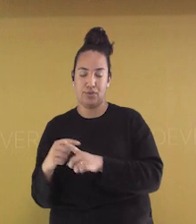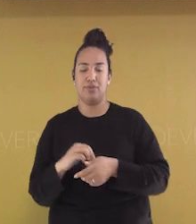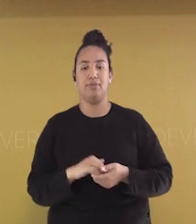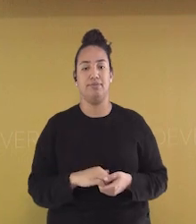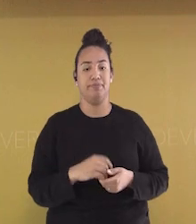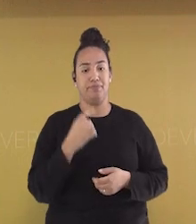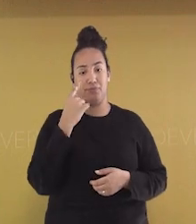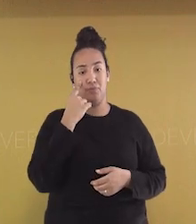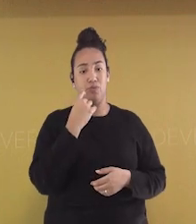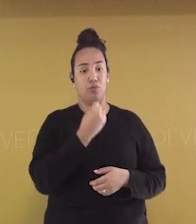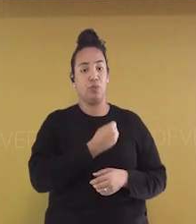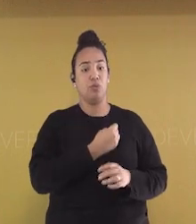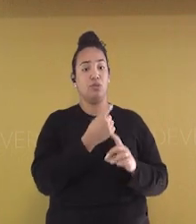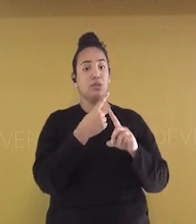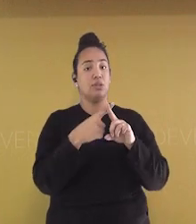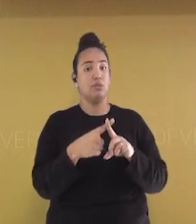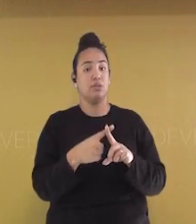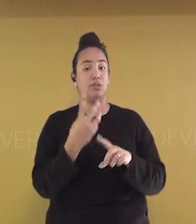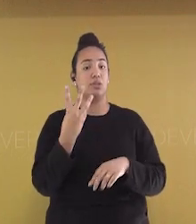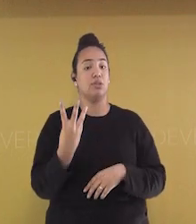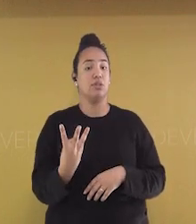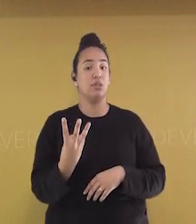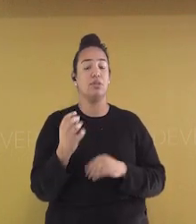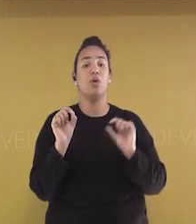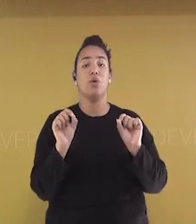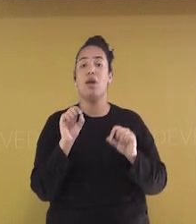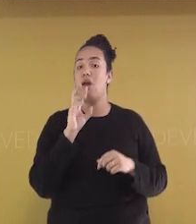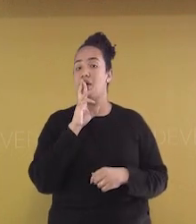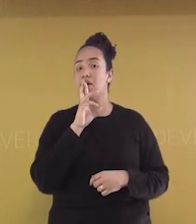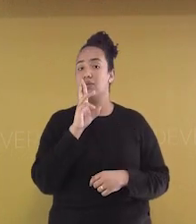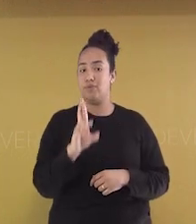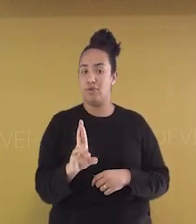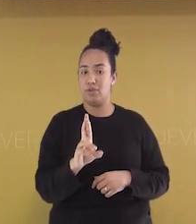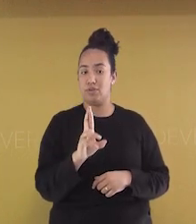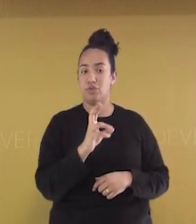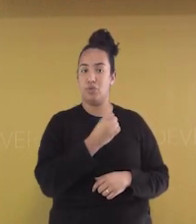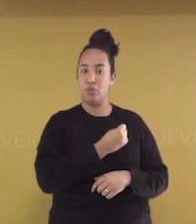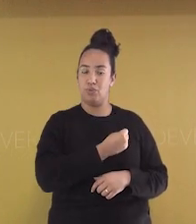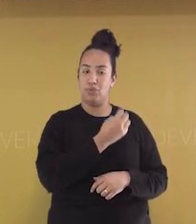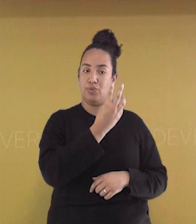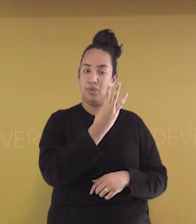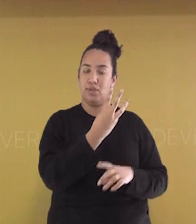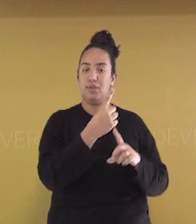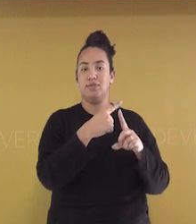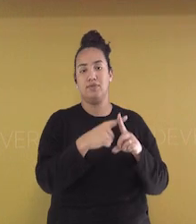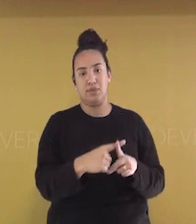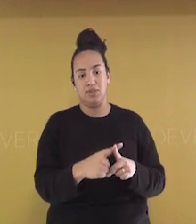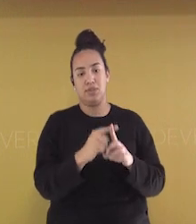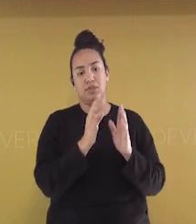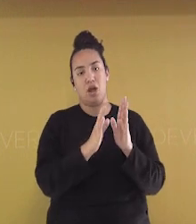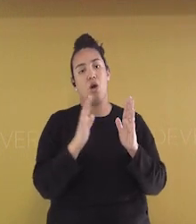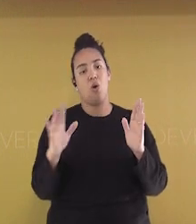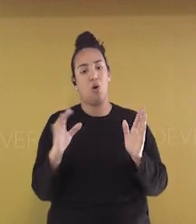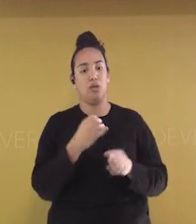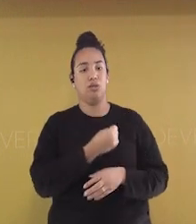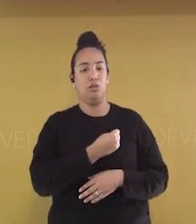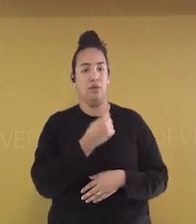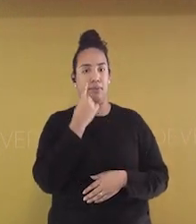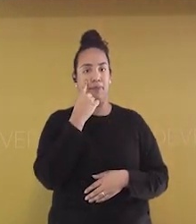ou seja, os múltiplos de 3 são resultado da multiplicação de 3 pela sequência